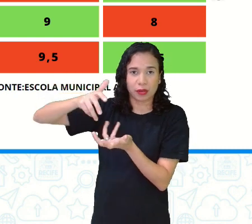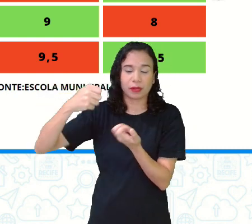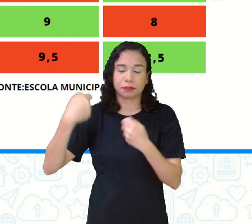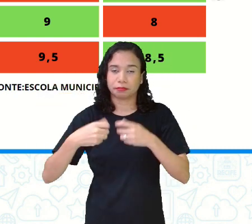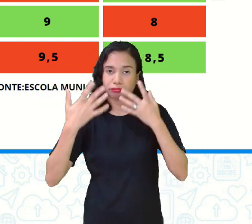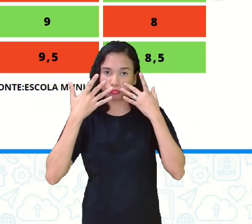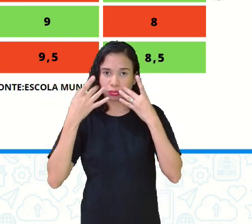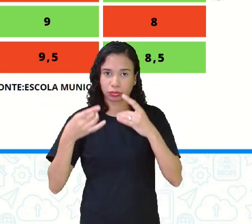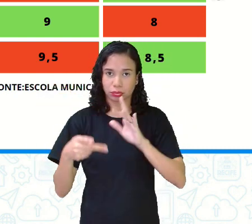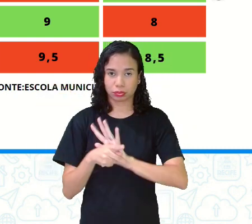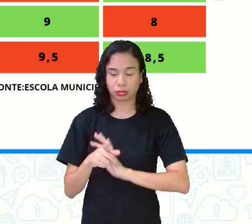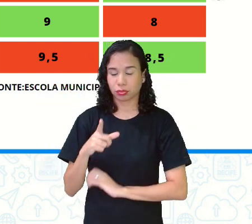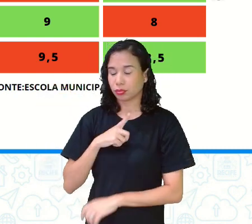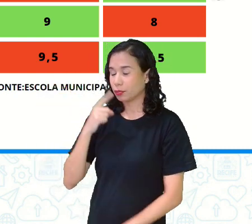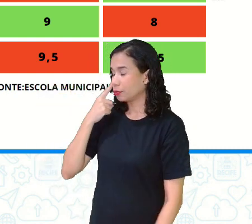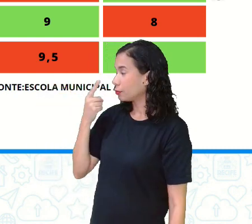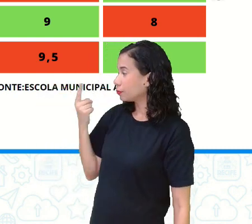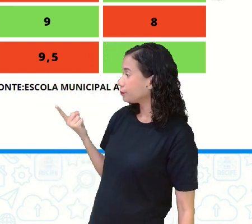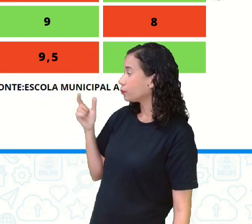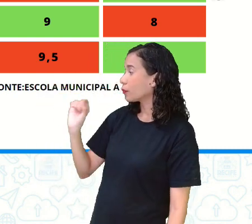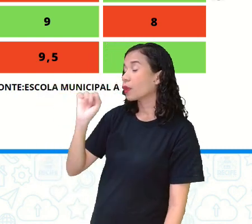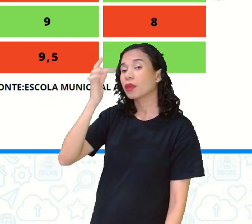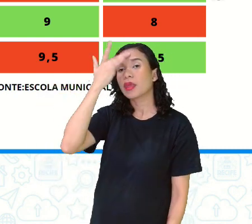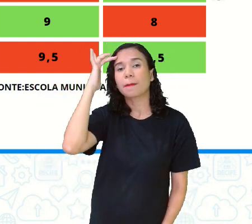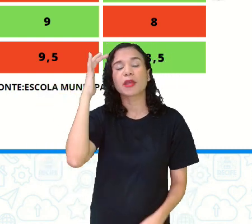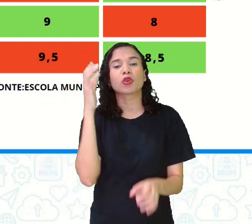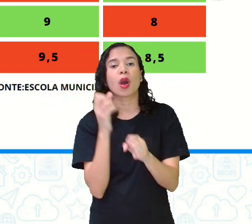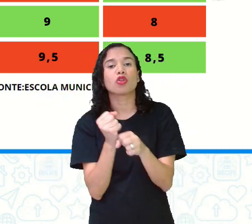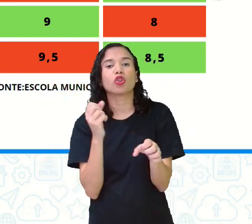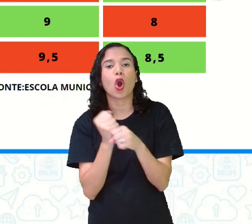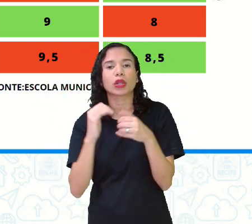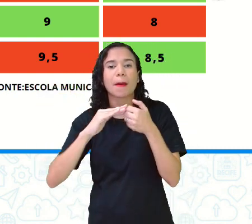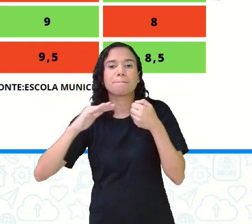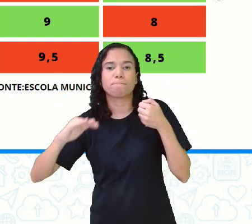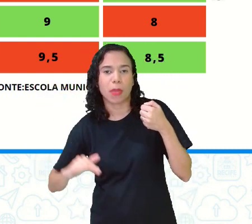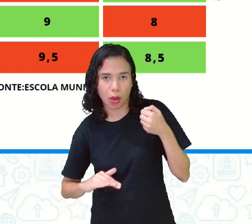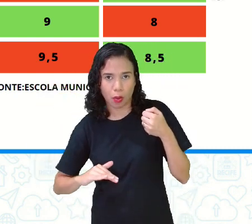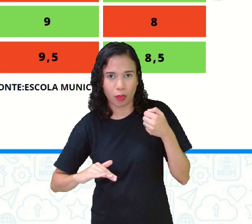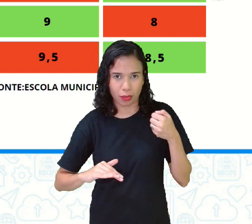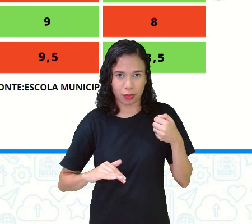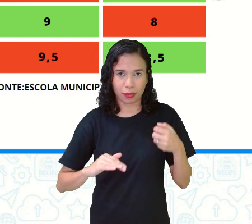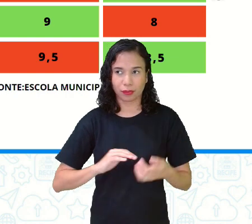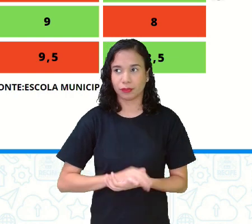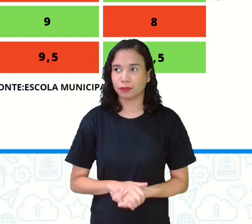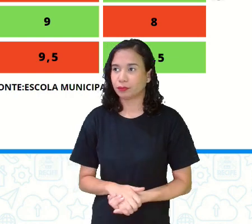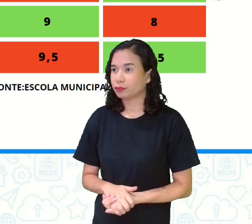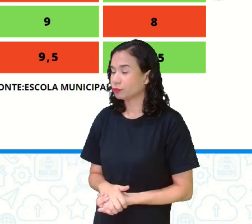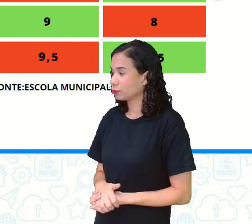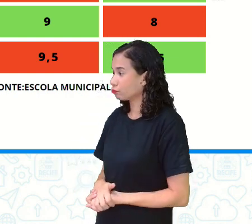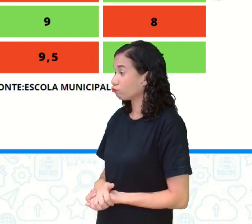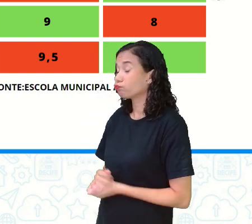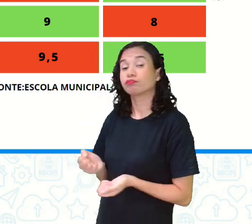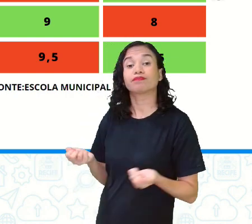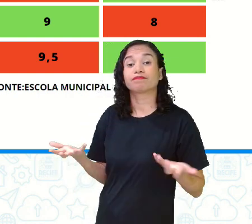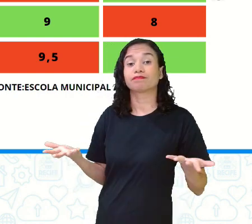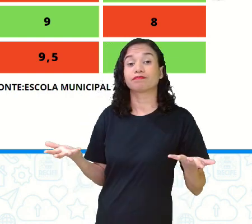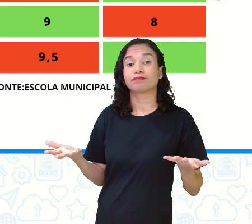geografia. Quem foi que tirou a menor nota? E